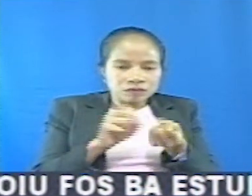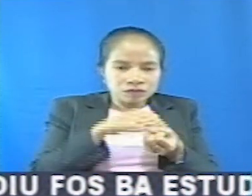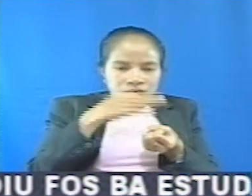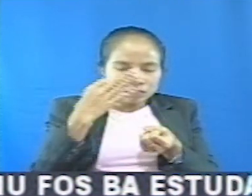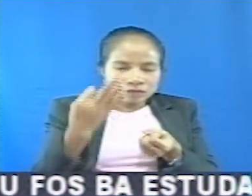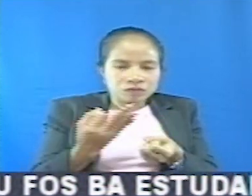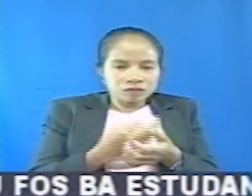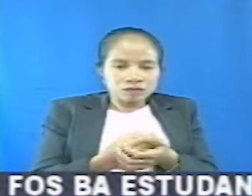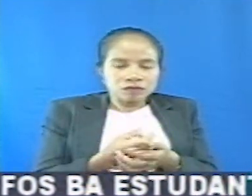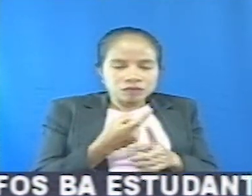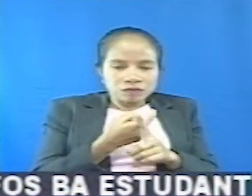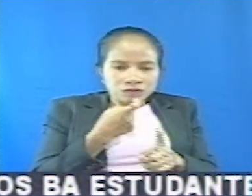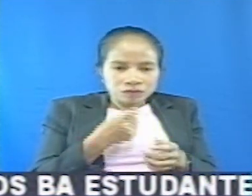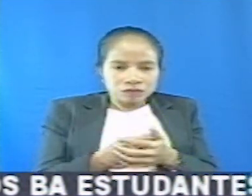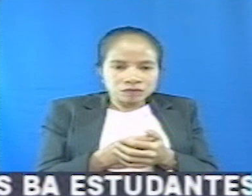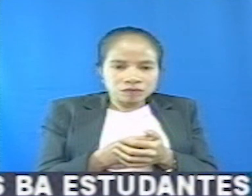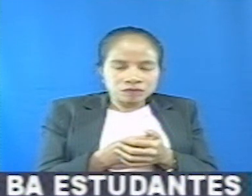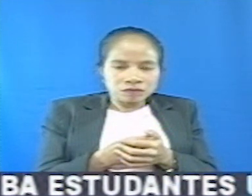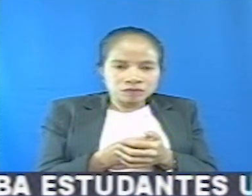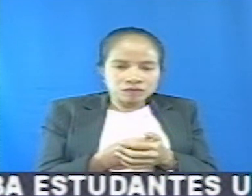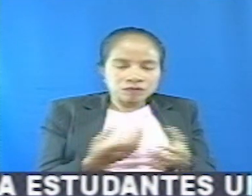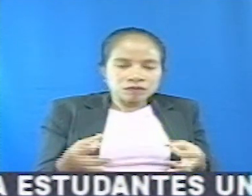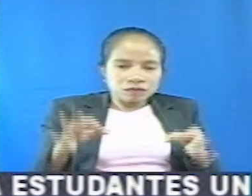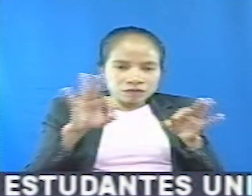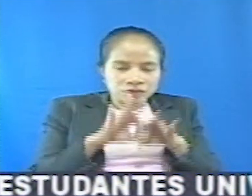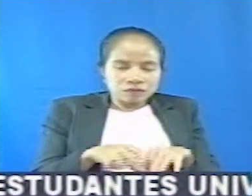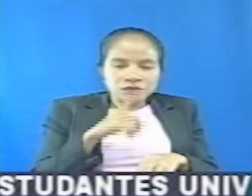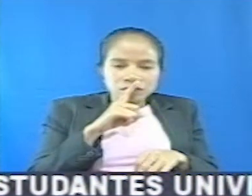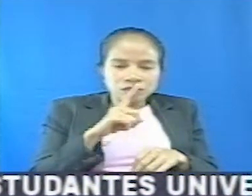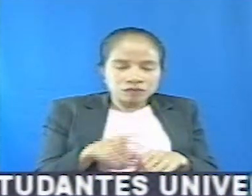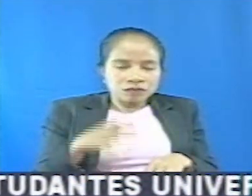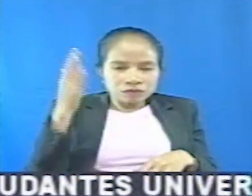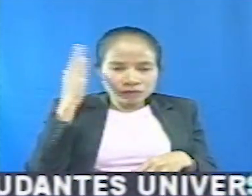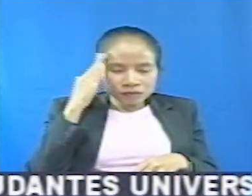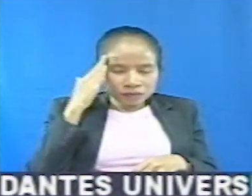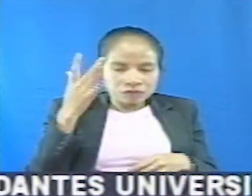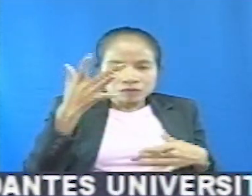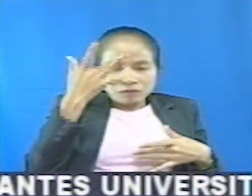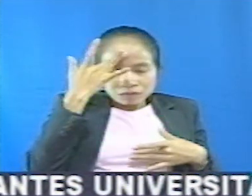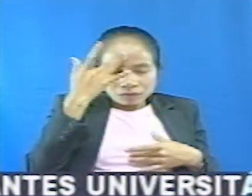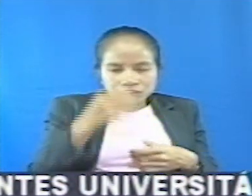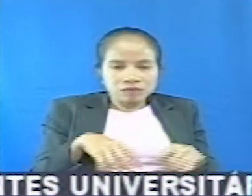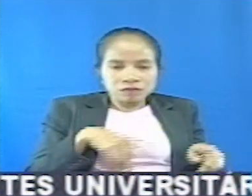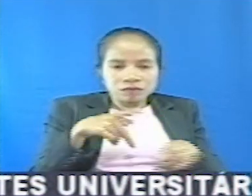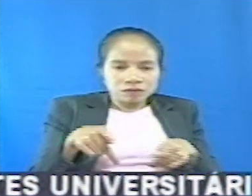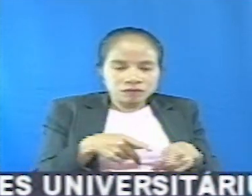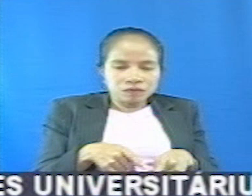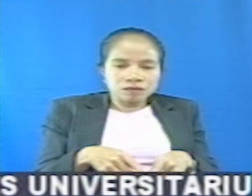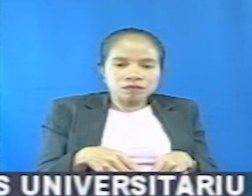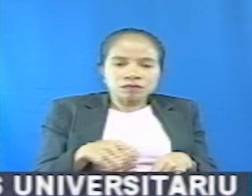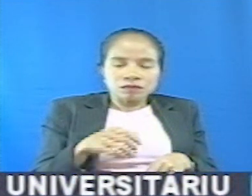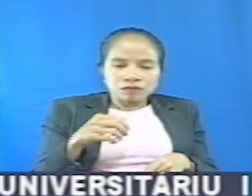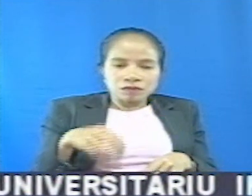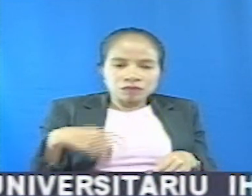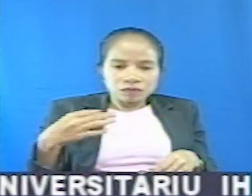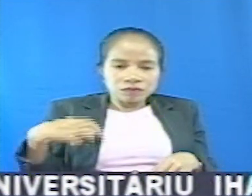tracing lihusi swab importante tebes atu deteta virus ne iha ema o itene